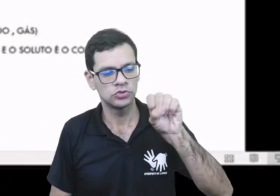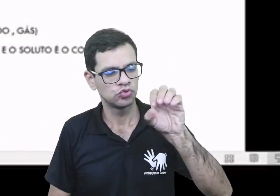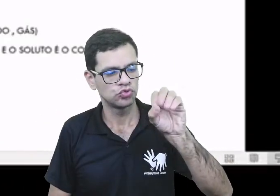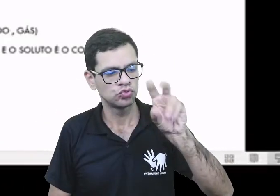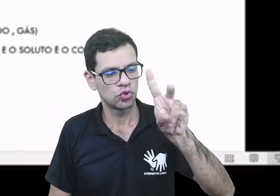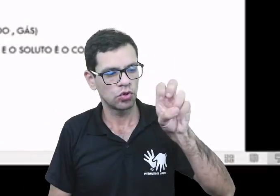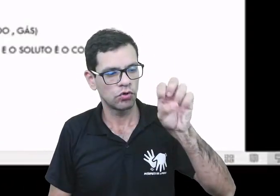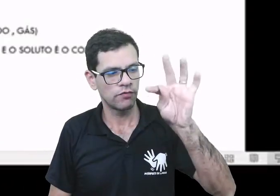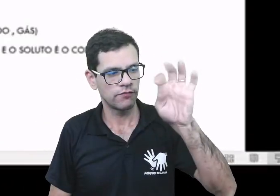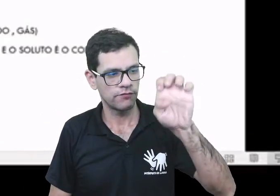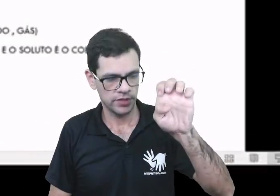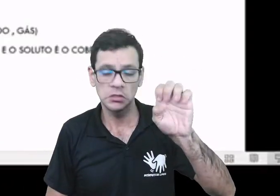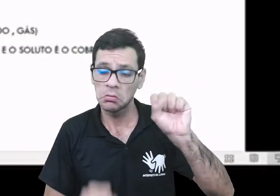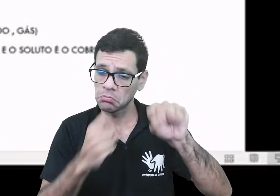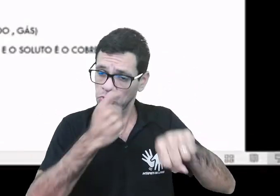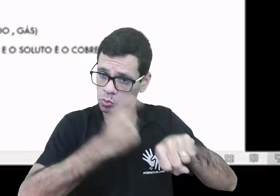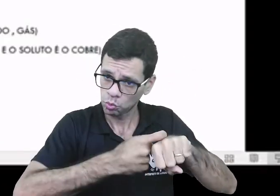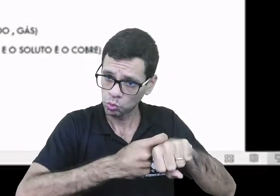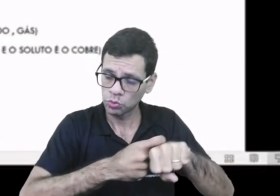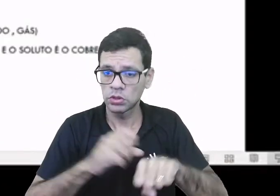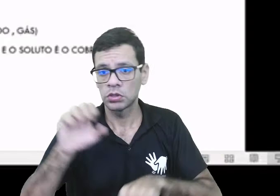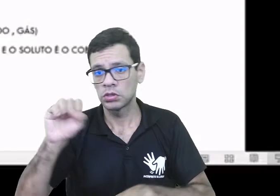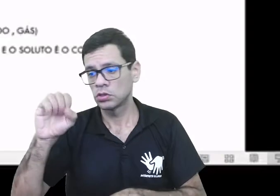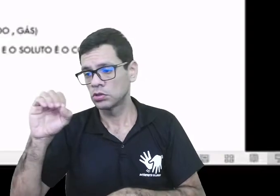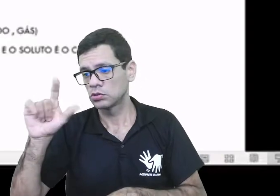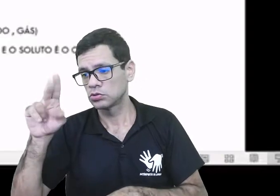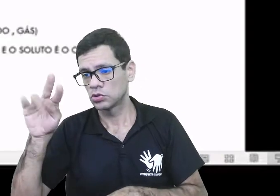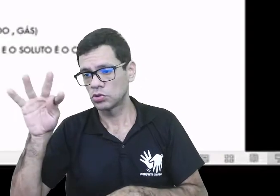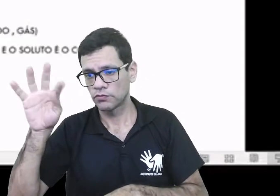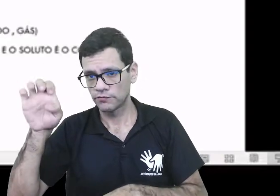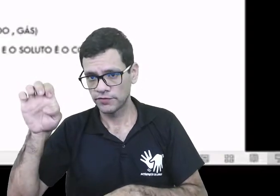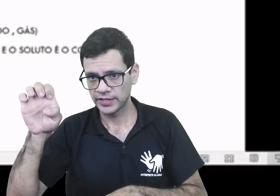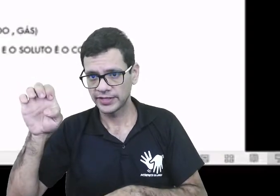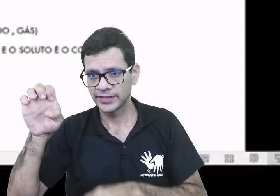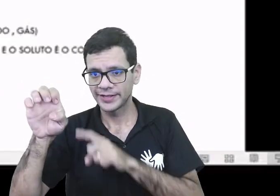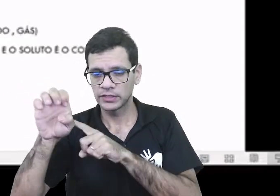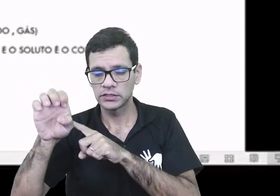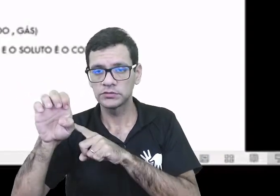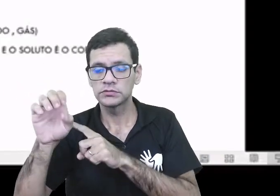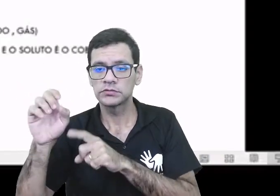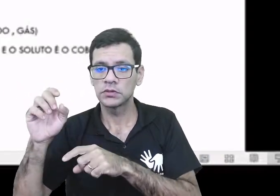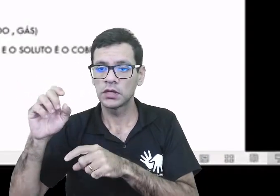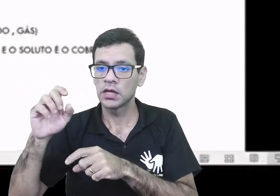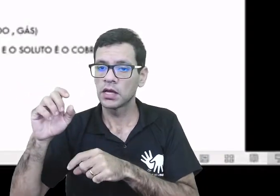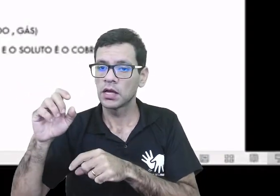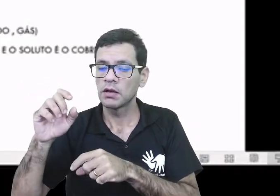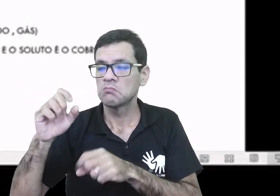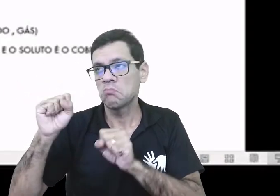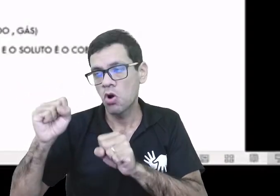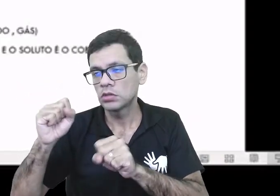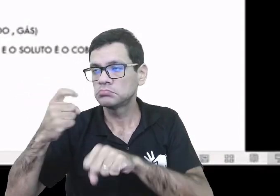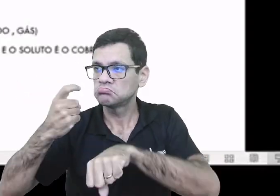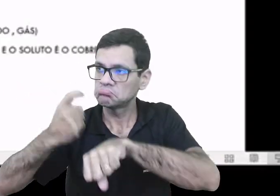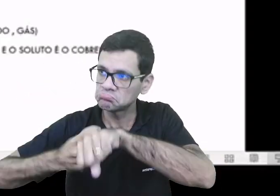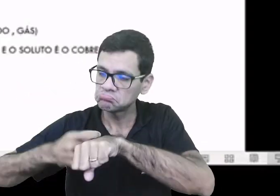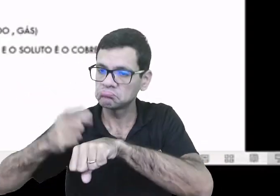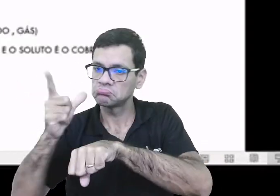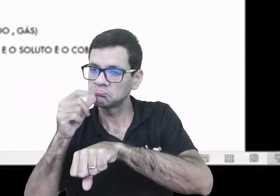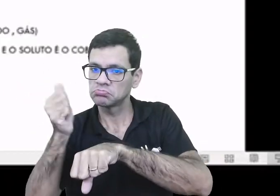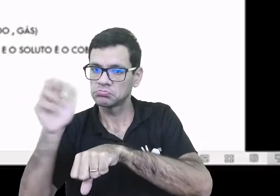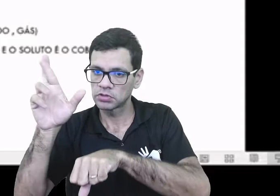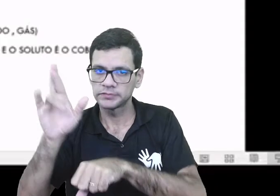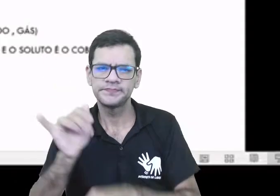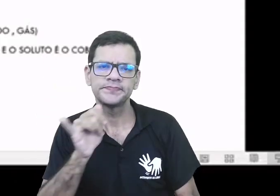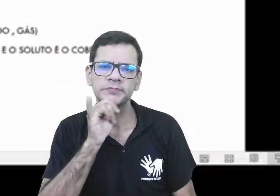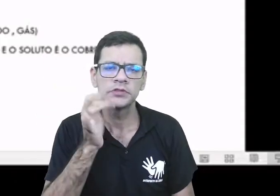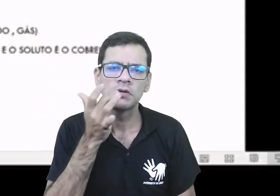pode ser sólido, líquido ou gasoso. O ouro, por exemplo, né? A gente tem o ouro 18 quilates, ele não é um ouro puro,